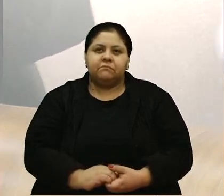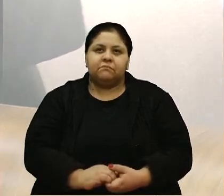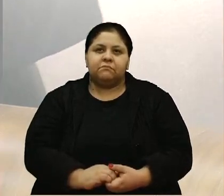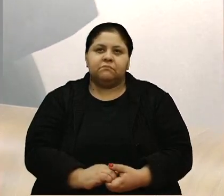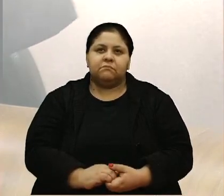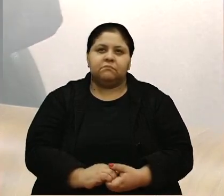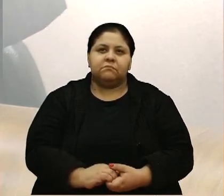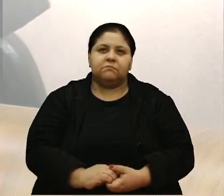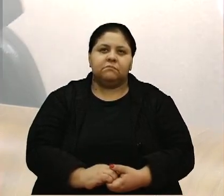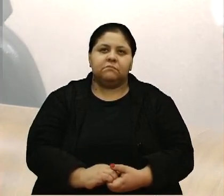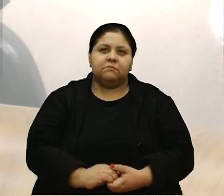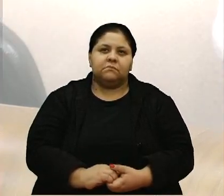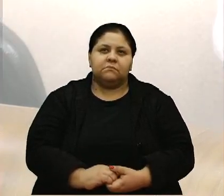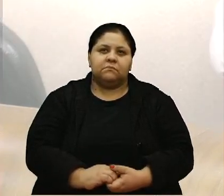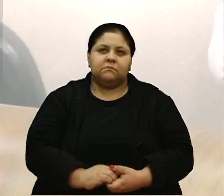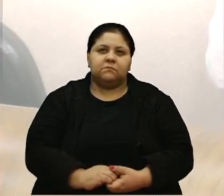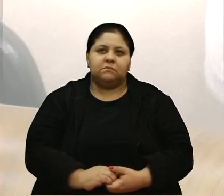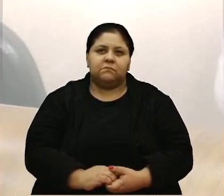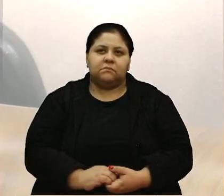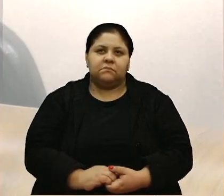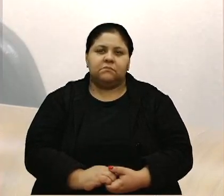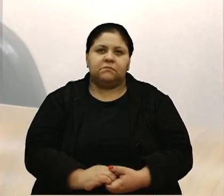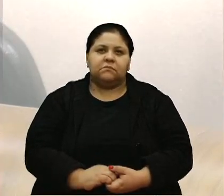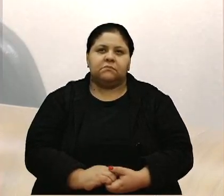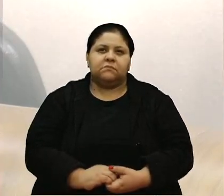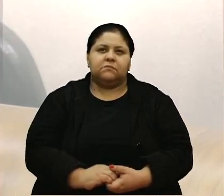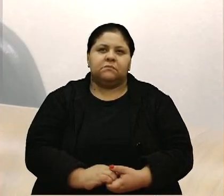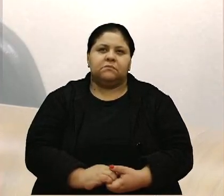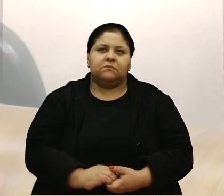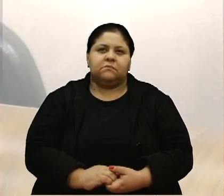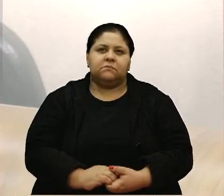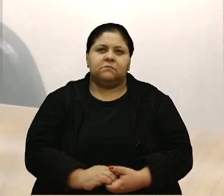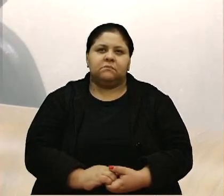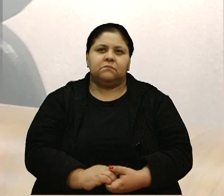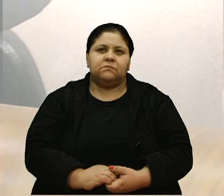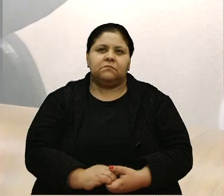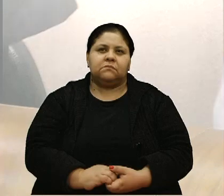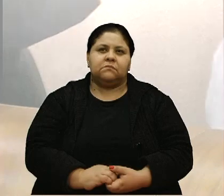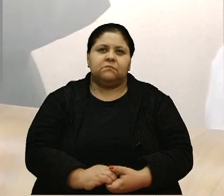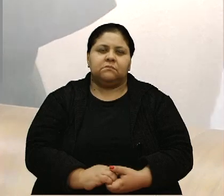a Umbanda é paz e amor.